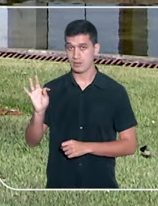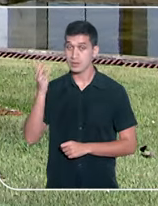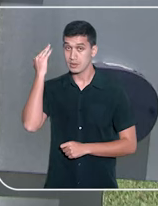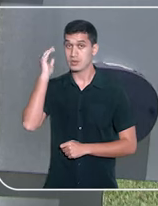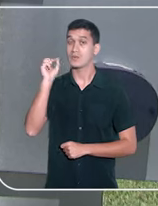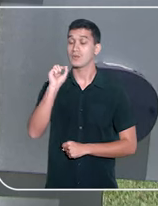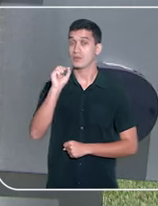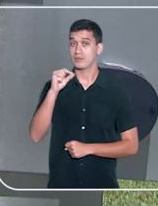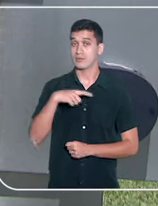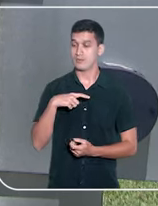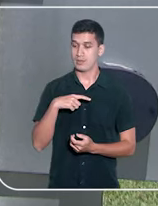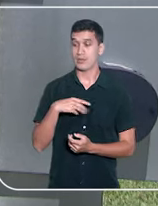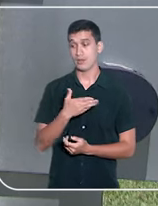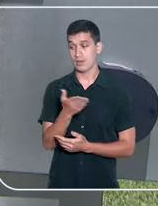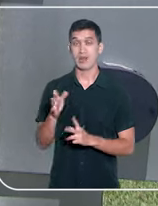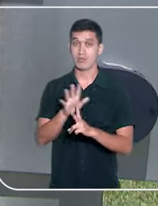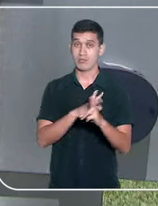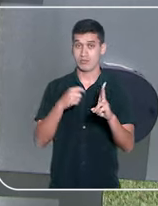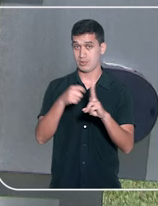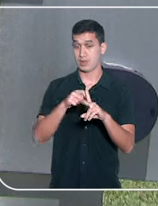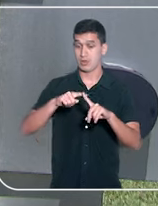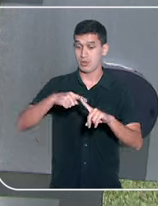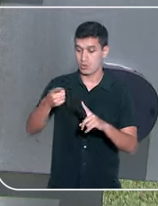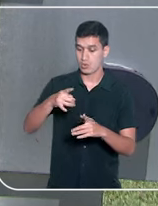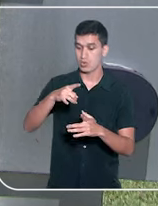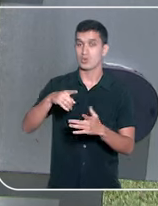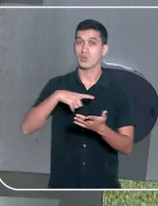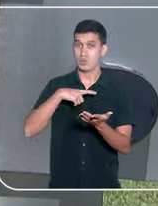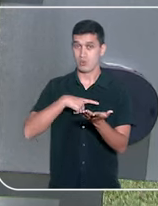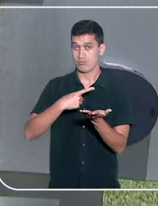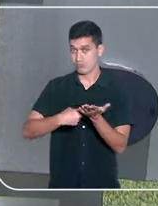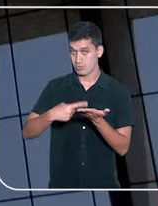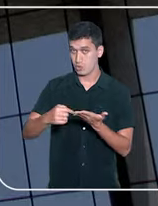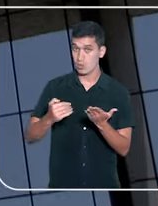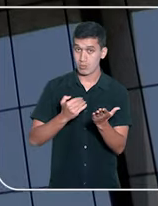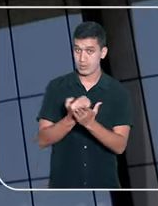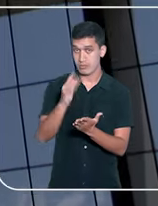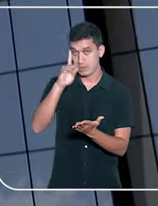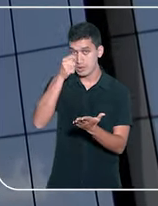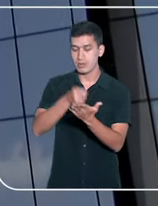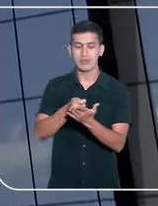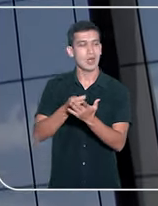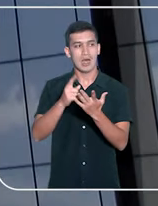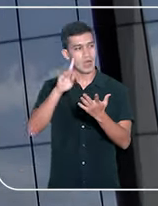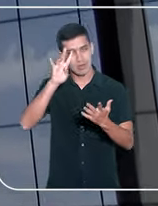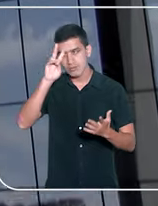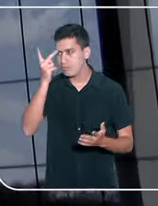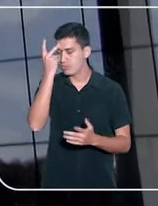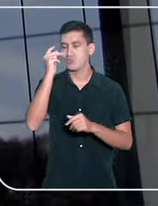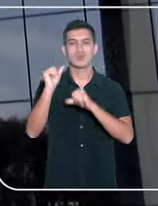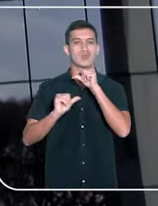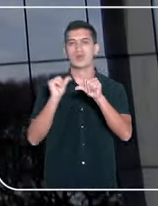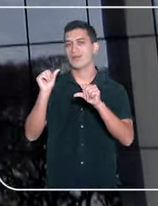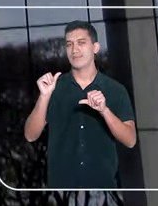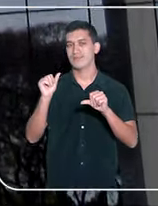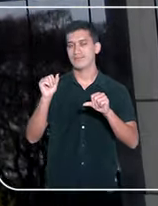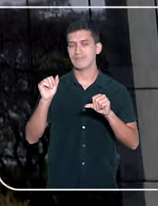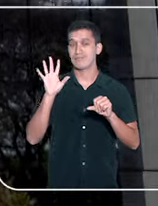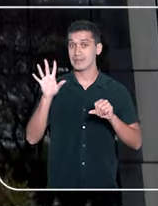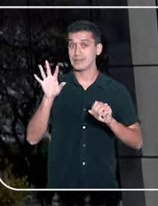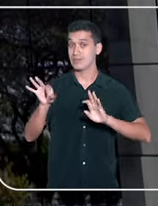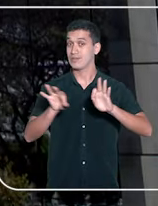territórios entendeu que foram as próprias partes que depois do acordo Inicial resolveram mudar de ideia e consensualmente